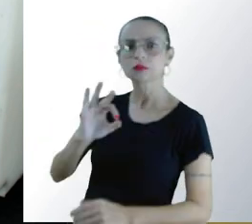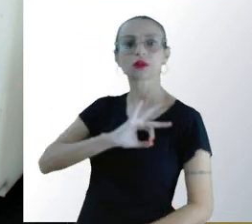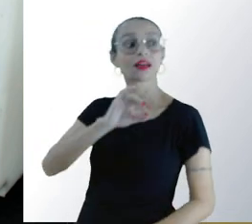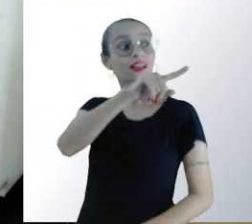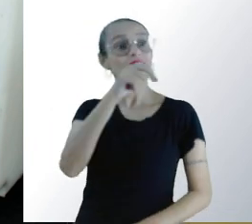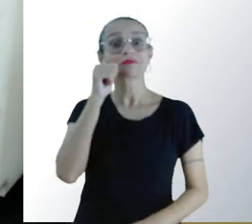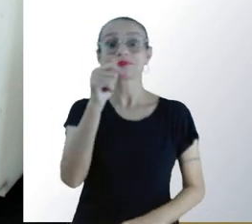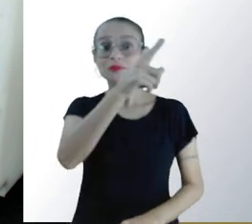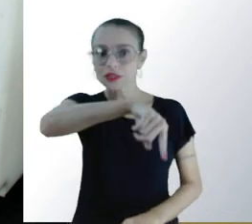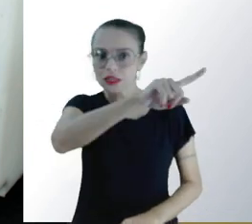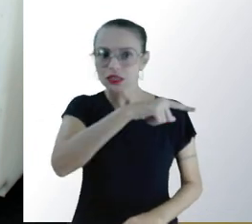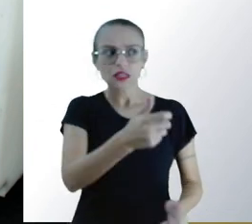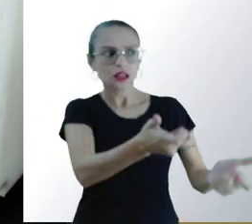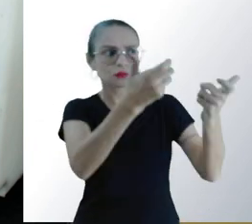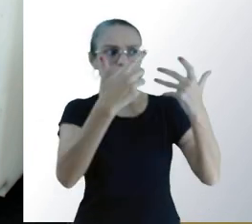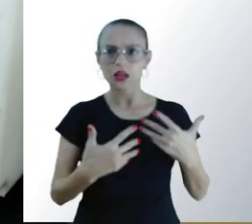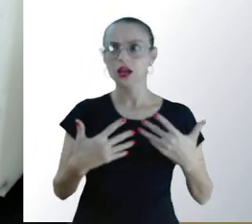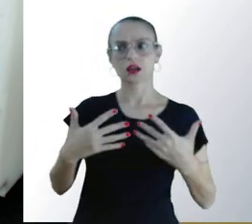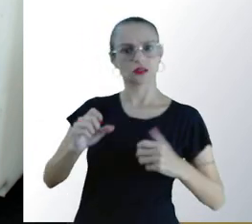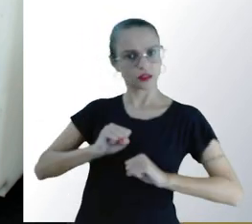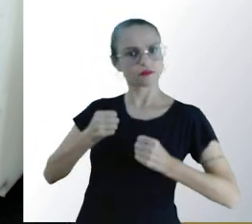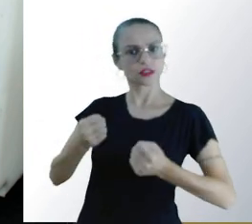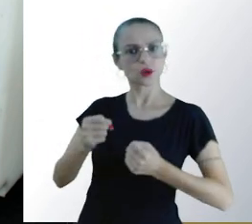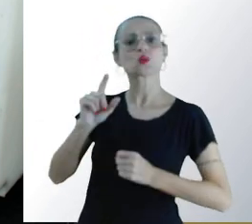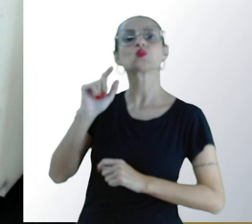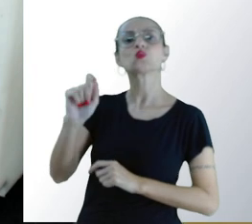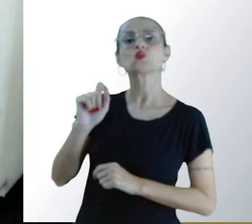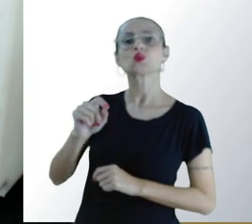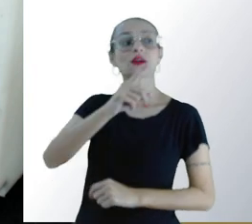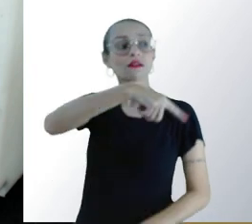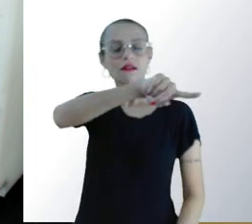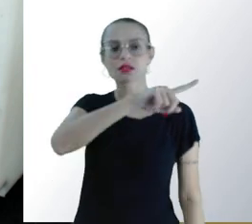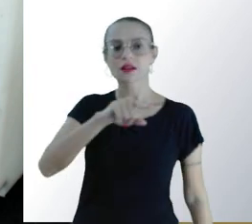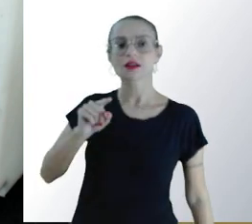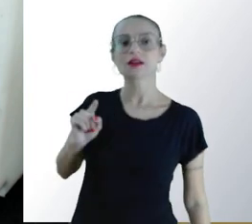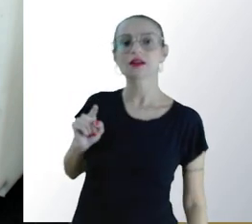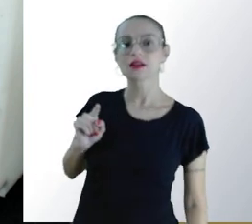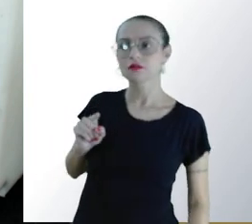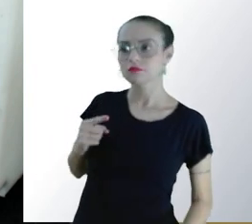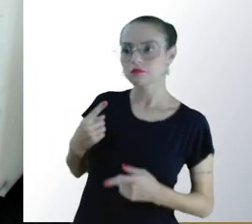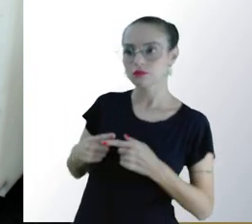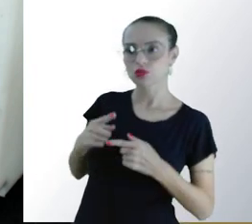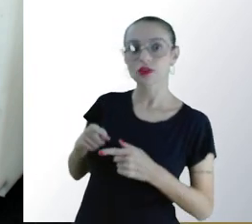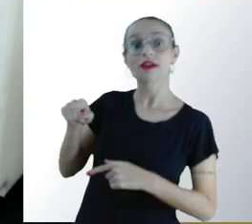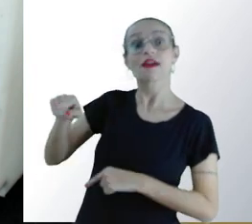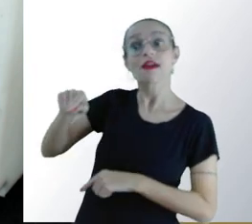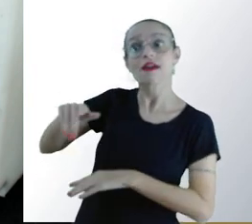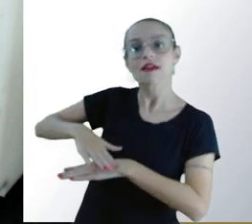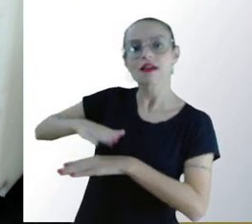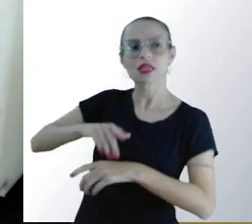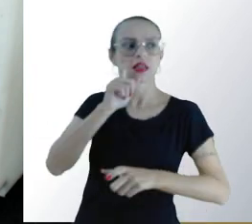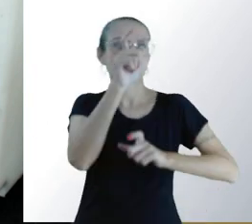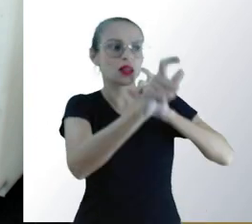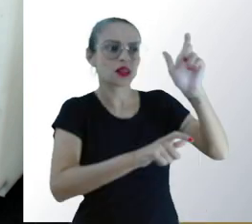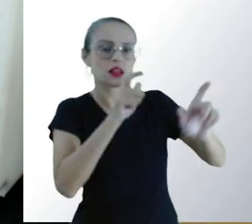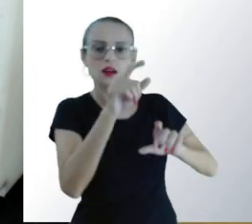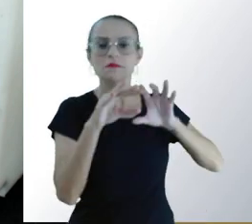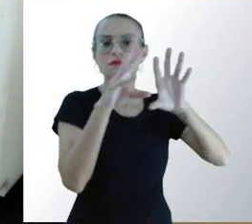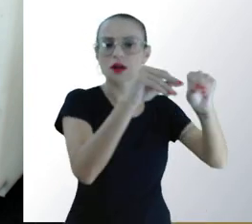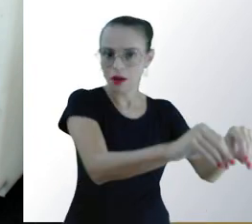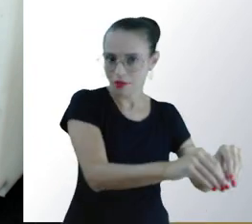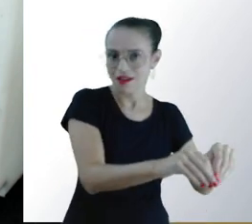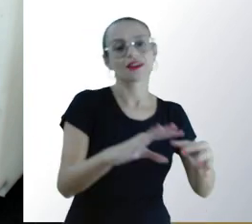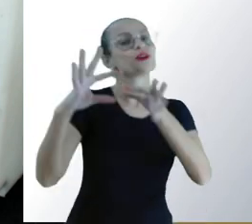alunas vieram com uma tese de defesa, um argumento de defesa de que elas o ameaçaram porque tinham sido assediadas. Então, é um contexto ali